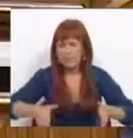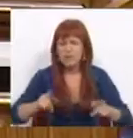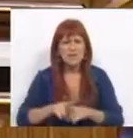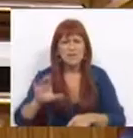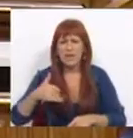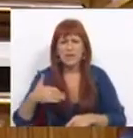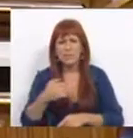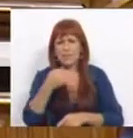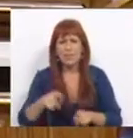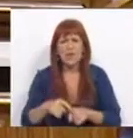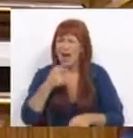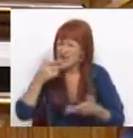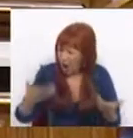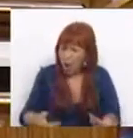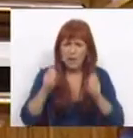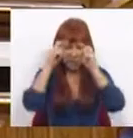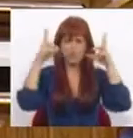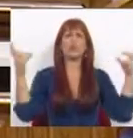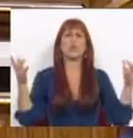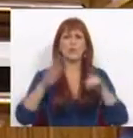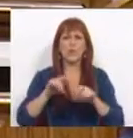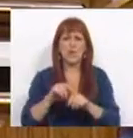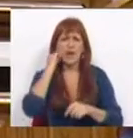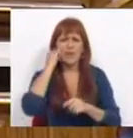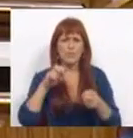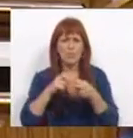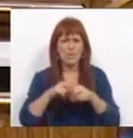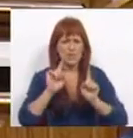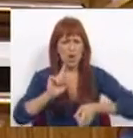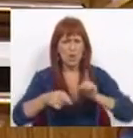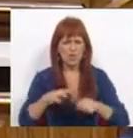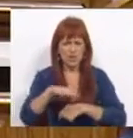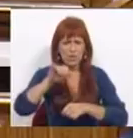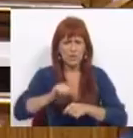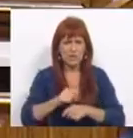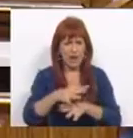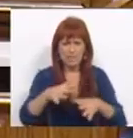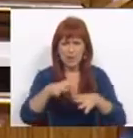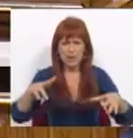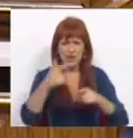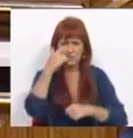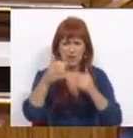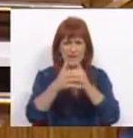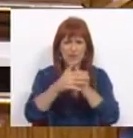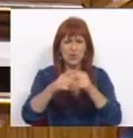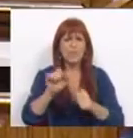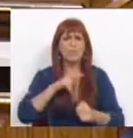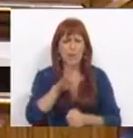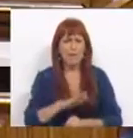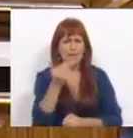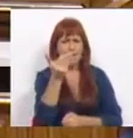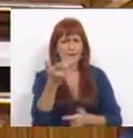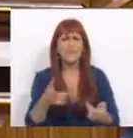que o CDS-PP só agora tenha despertado para o grave problema que constitui a situação da grande maioria dos idosos no nosso